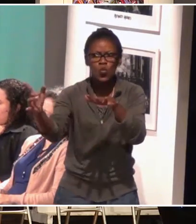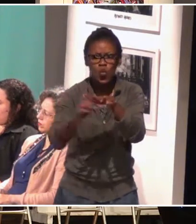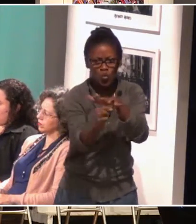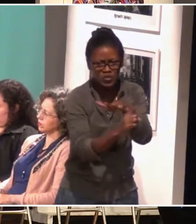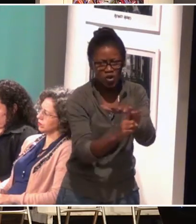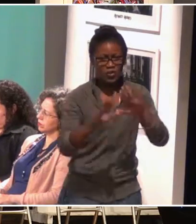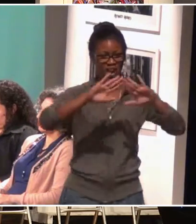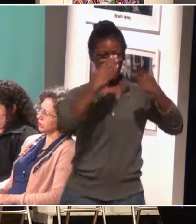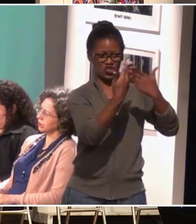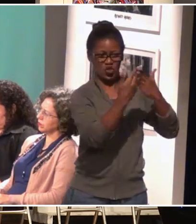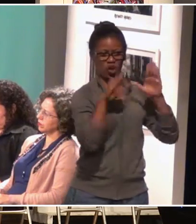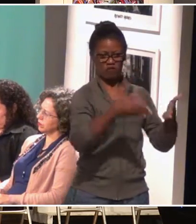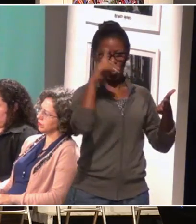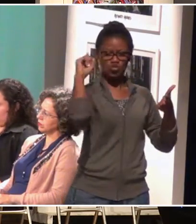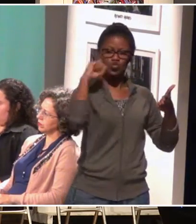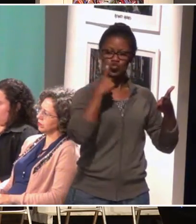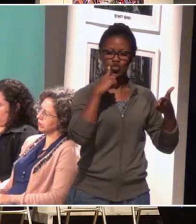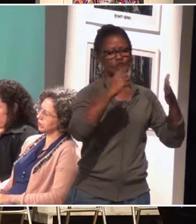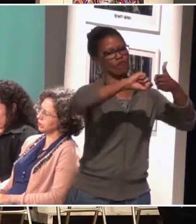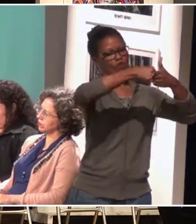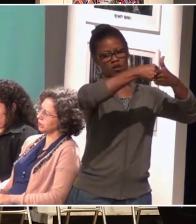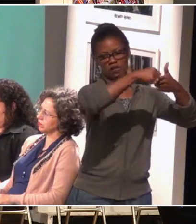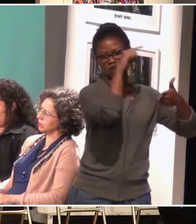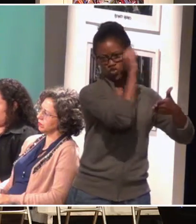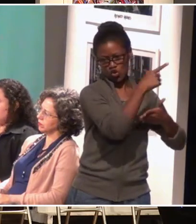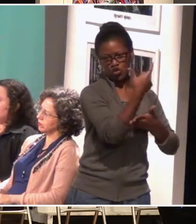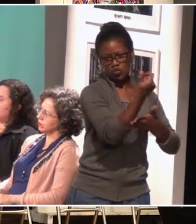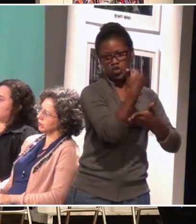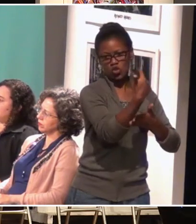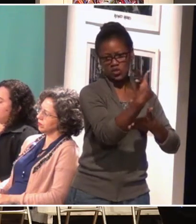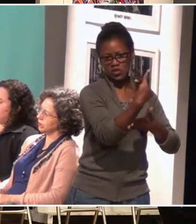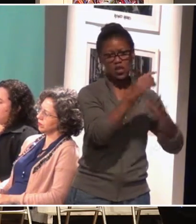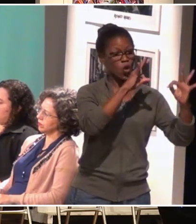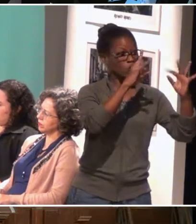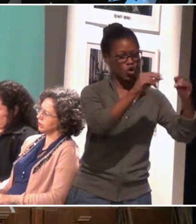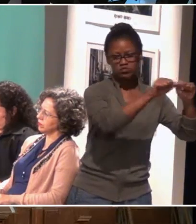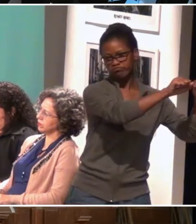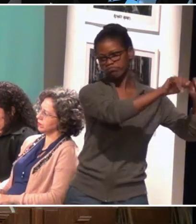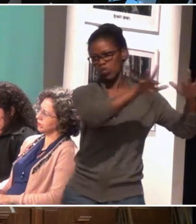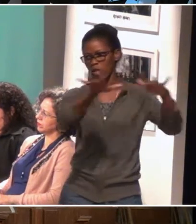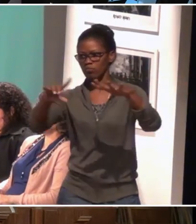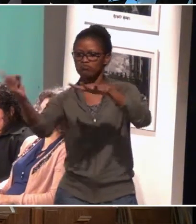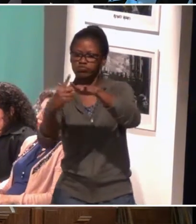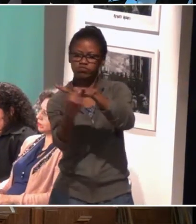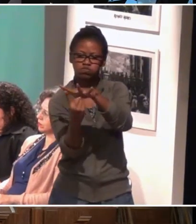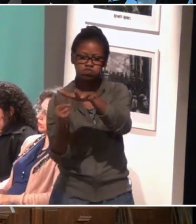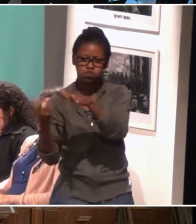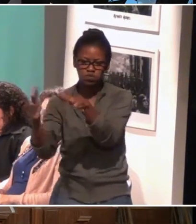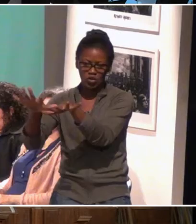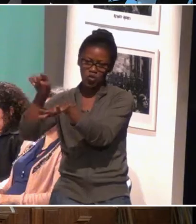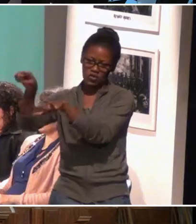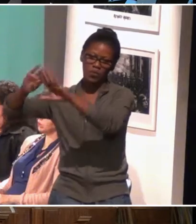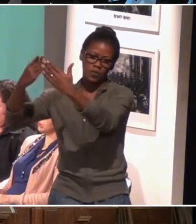escola de surdos fechou em 2012. E todos os alunos estão na rede. E aí ficou na responsabilidade da escola